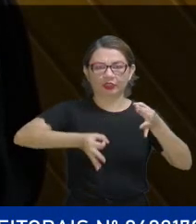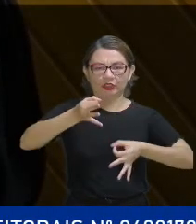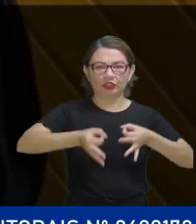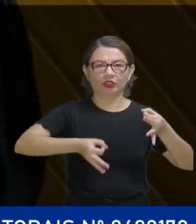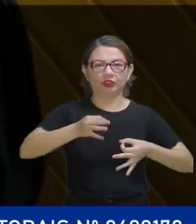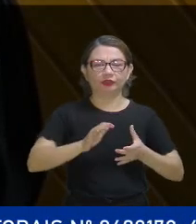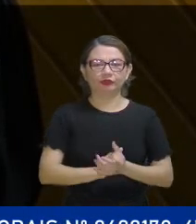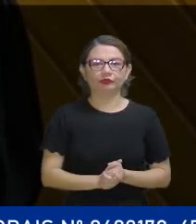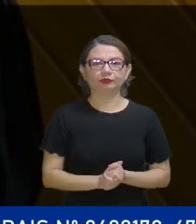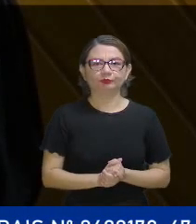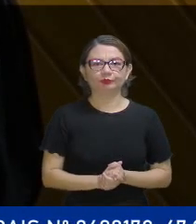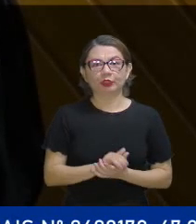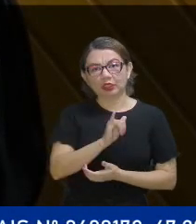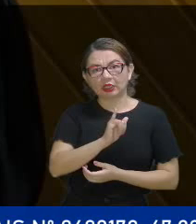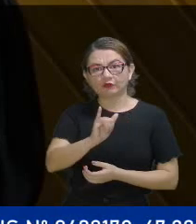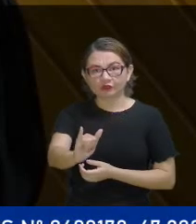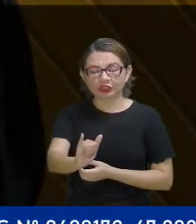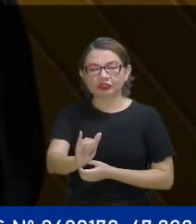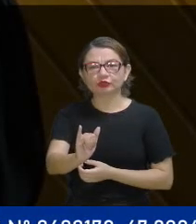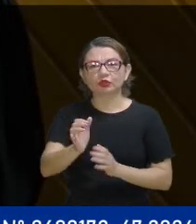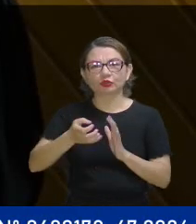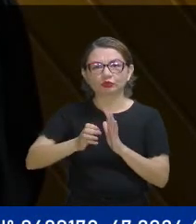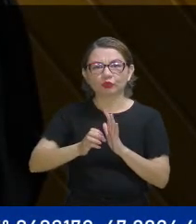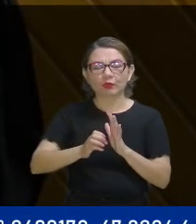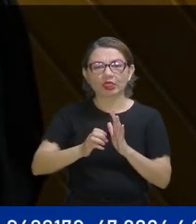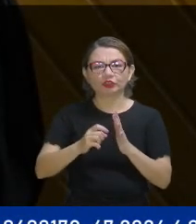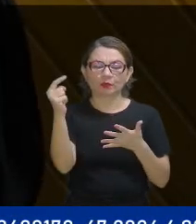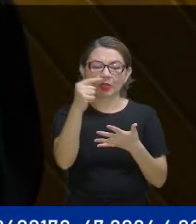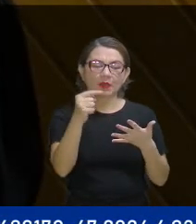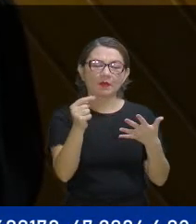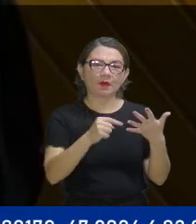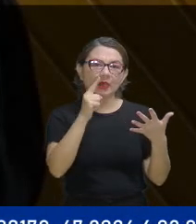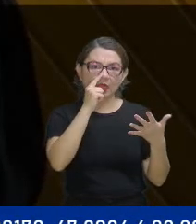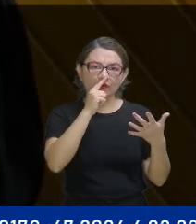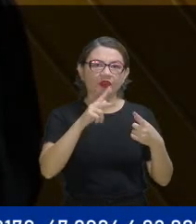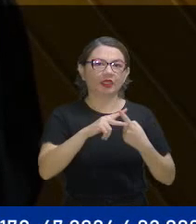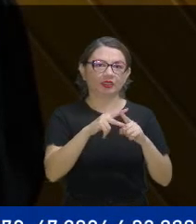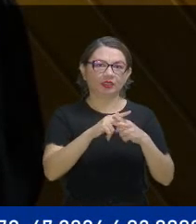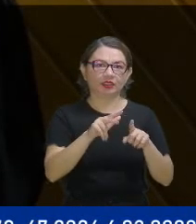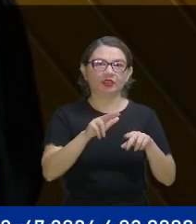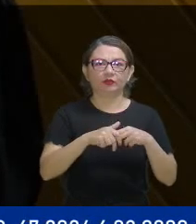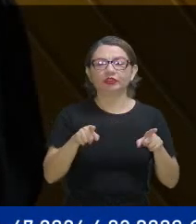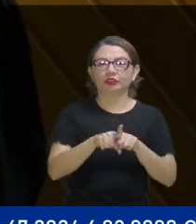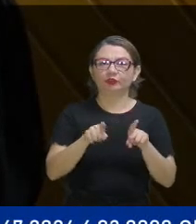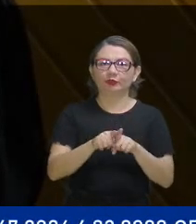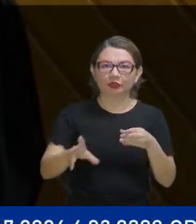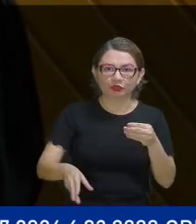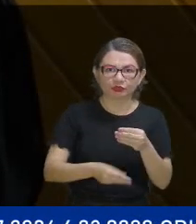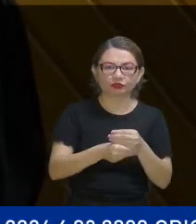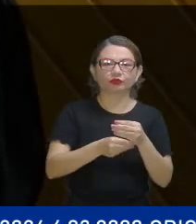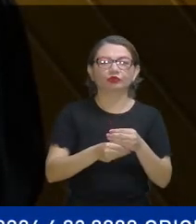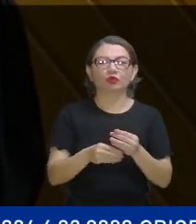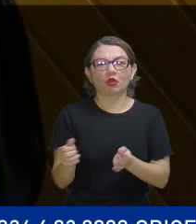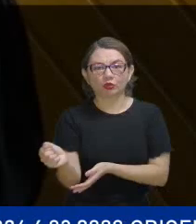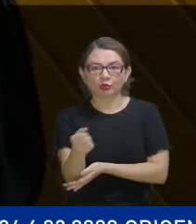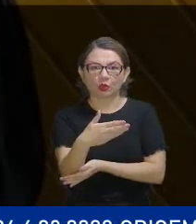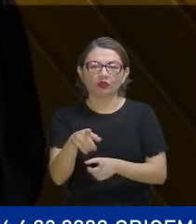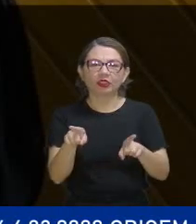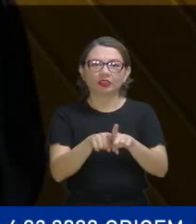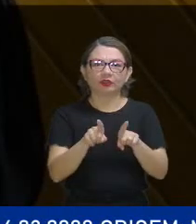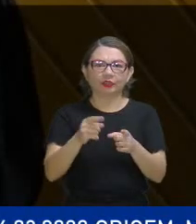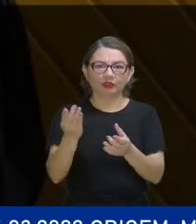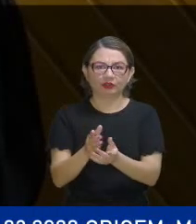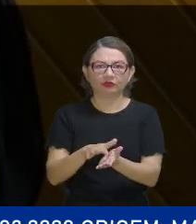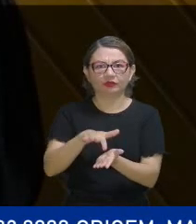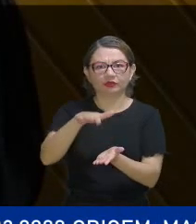consequente intimação da parte para a regularização das falhas apontadas. Em atendimento, a parte juntou novos documentos. Na sequência, os